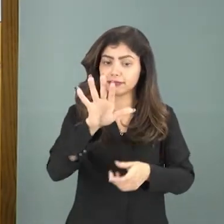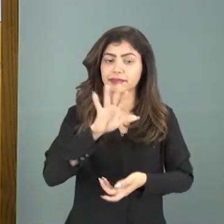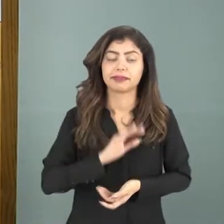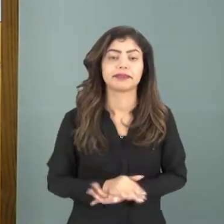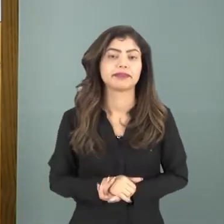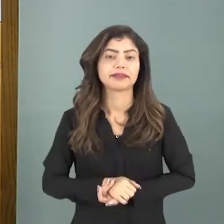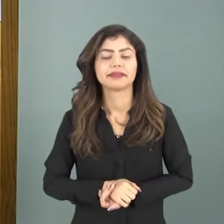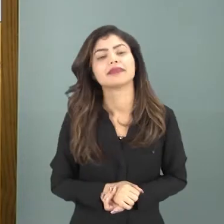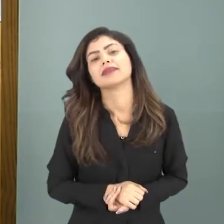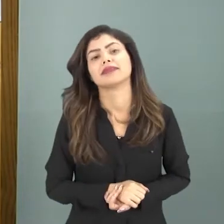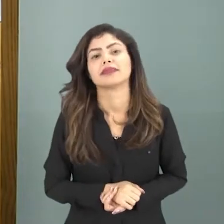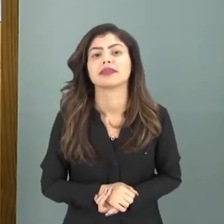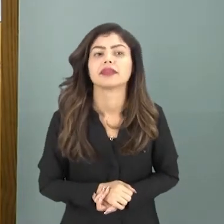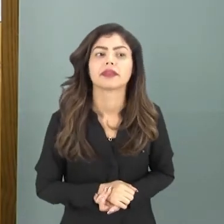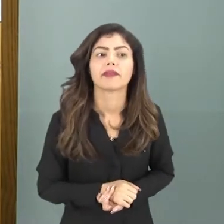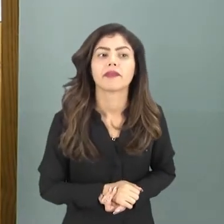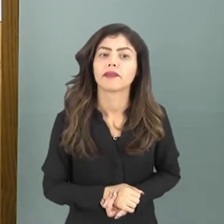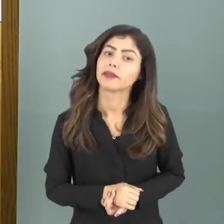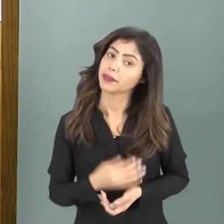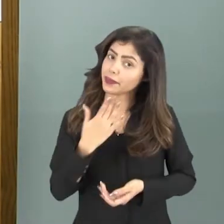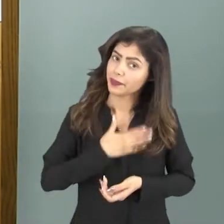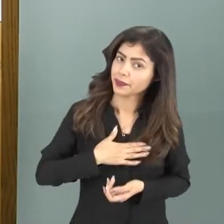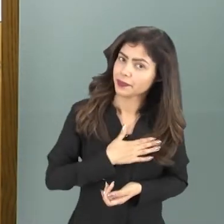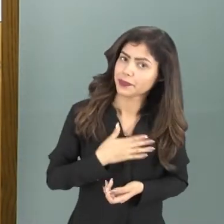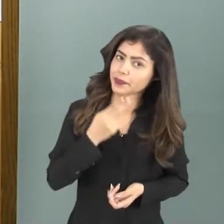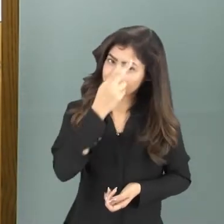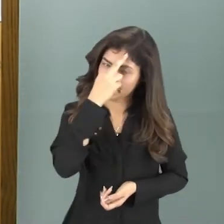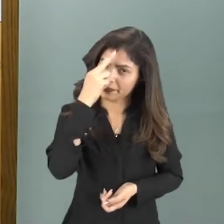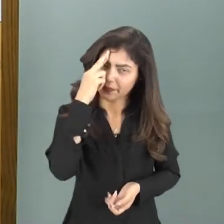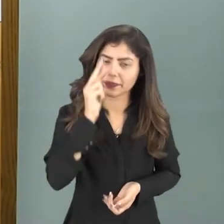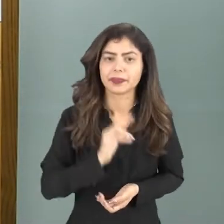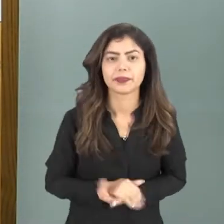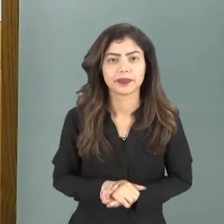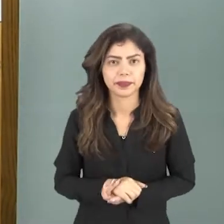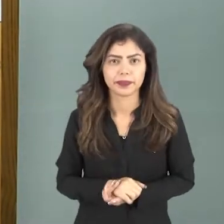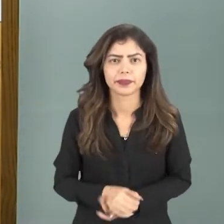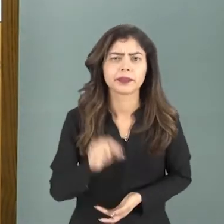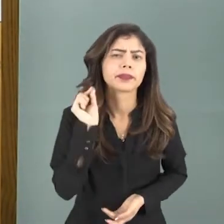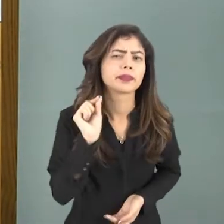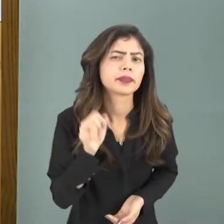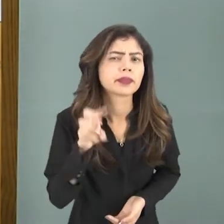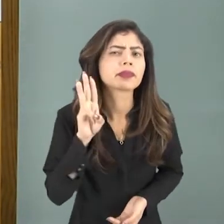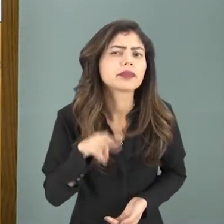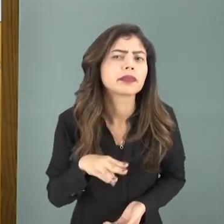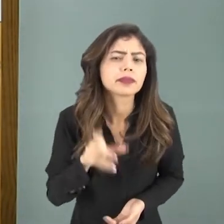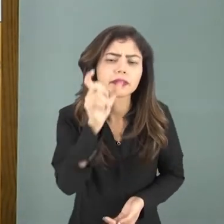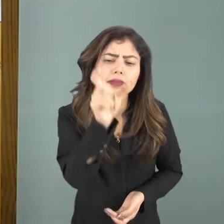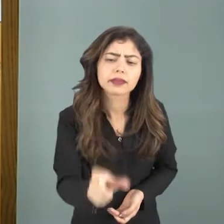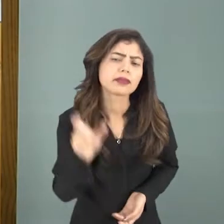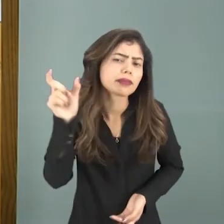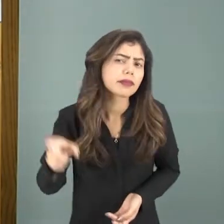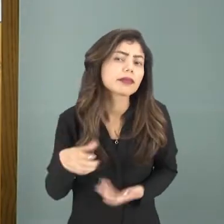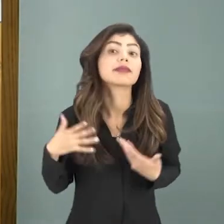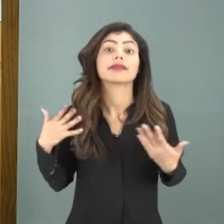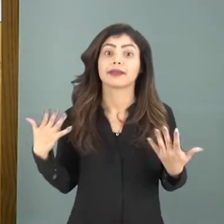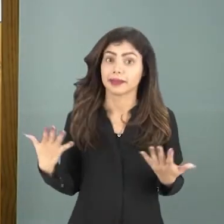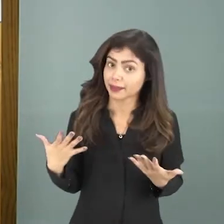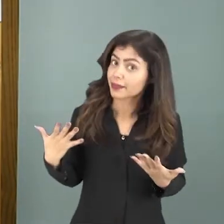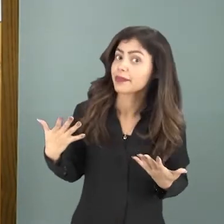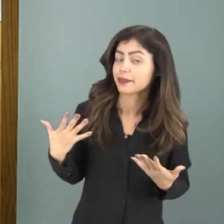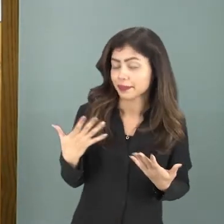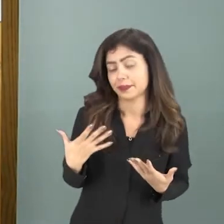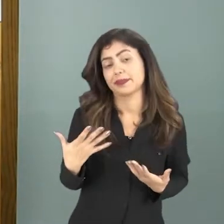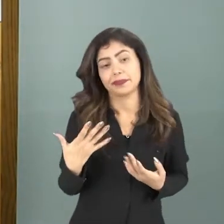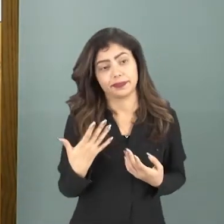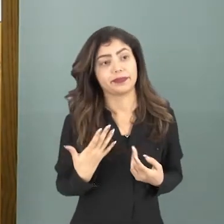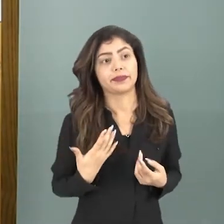lugar. Certo? Gostaram da história? Quem eram os personagens da história? Ah,